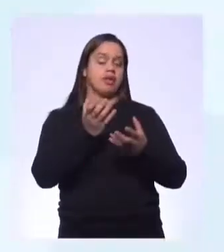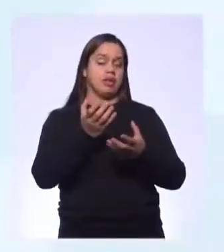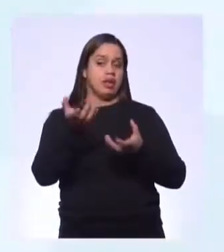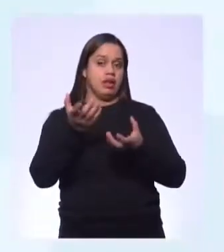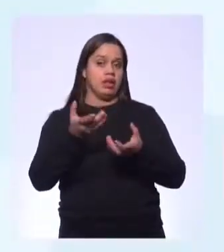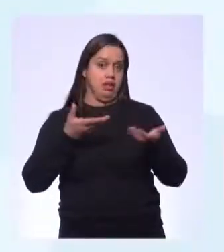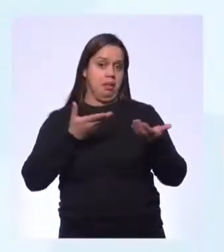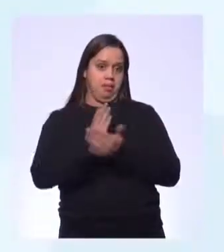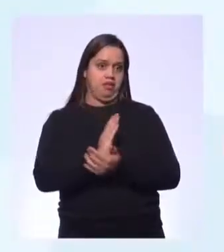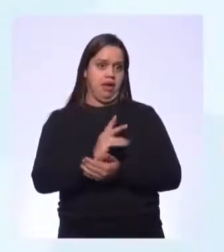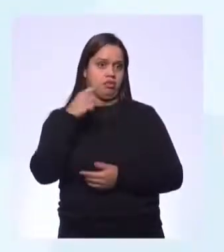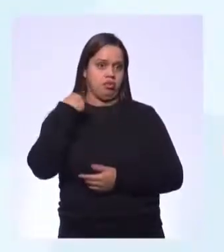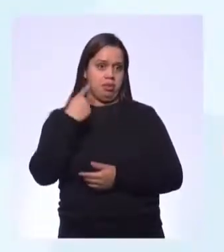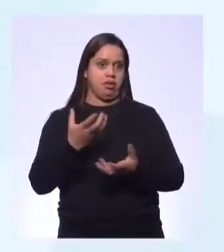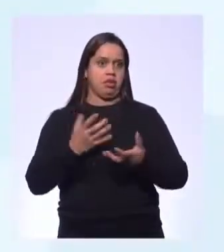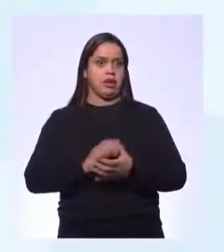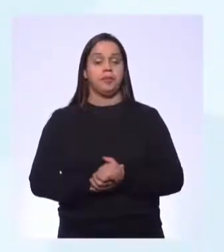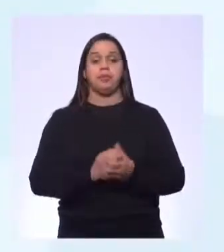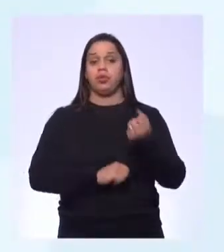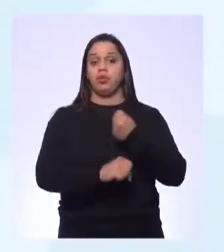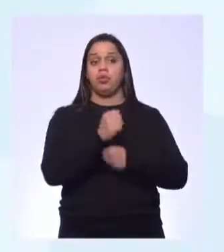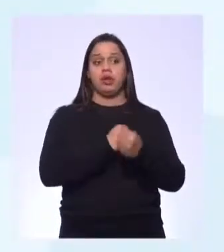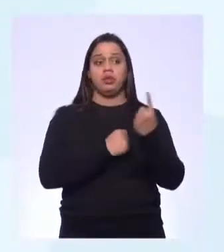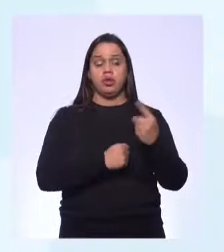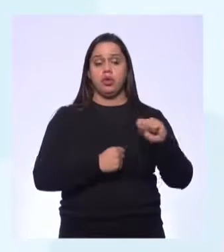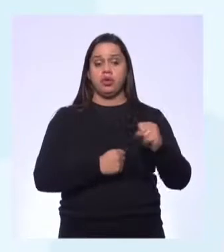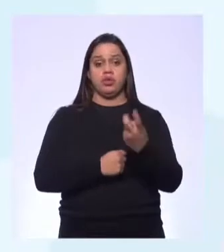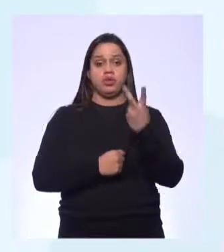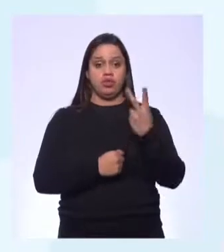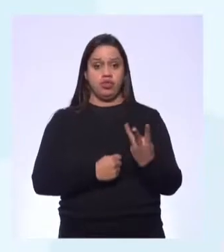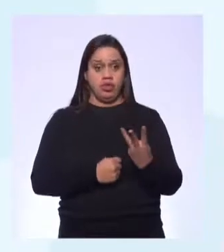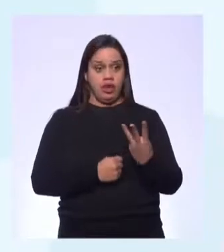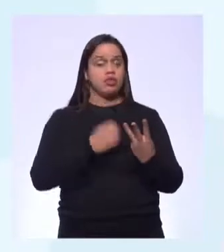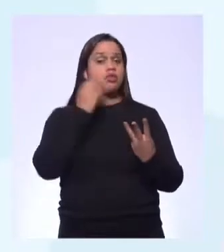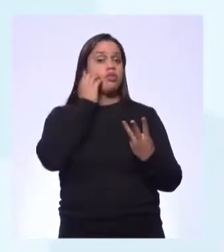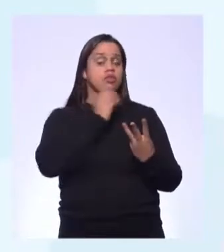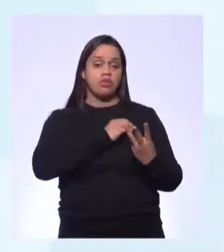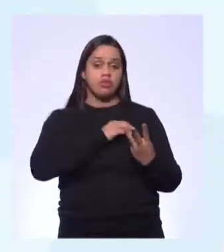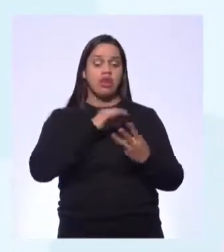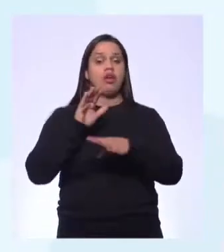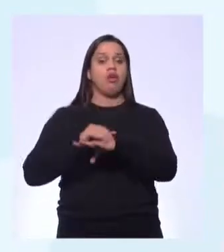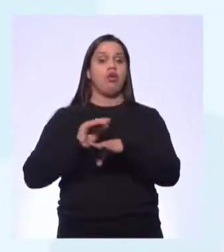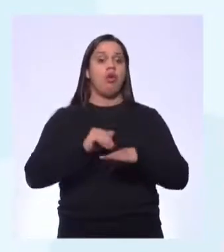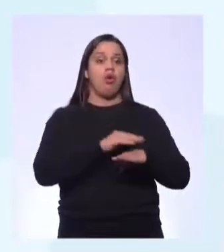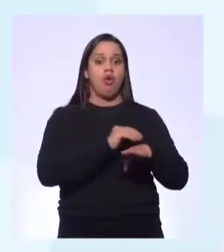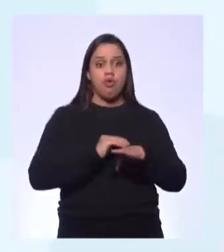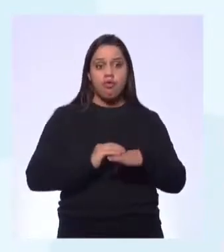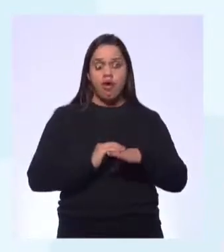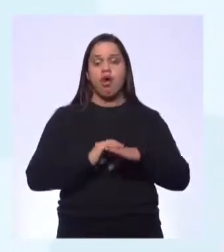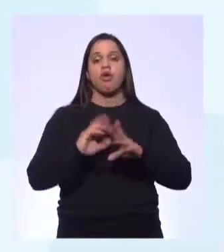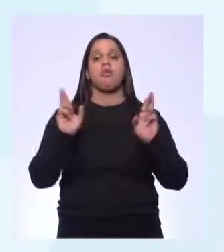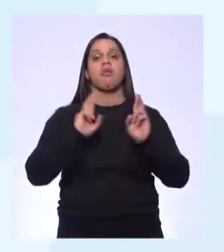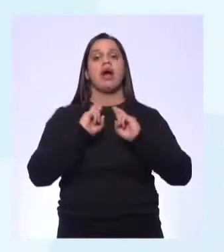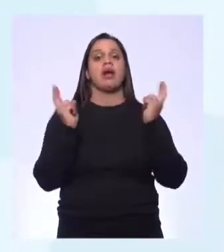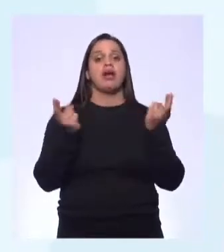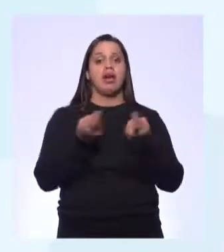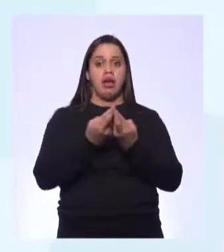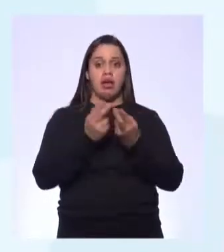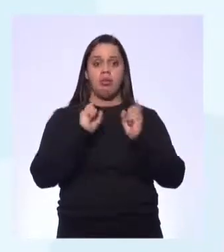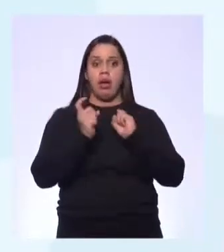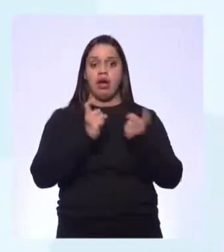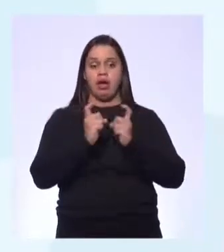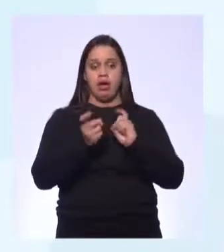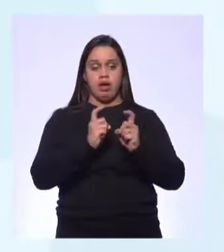tela. Em 1823, então, Dom Pedro ele convoca uma reunião de assembleia